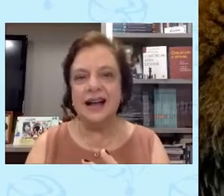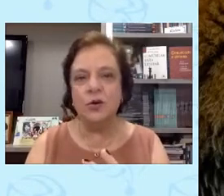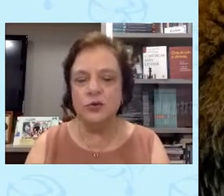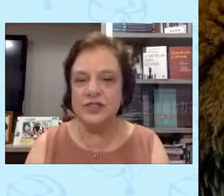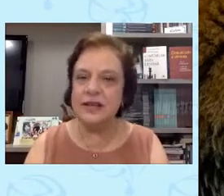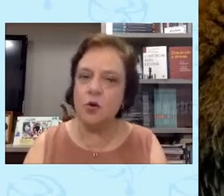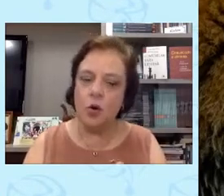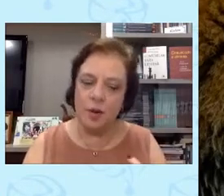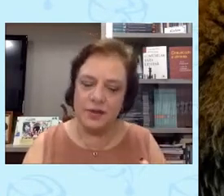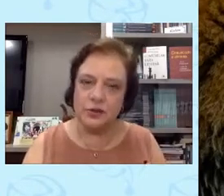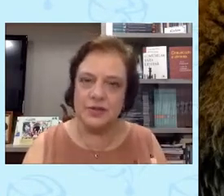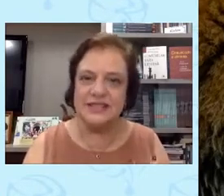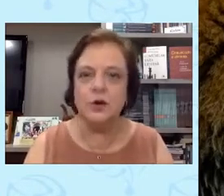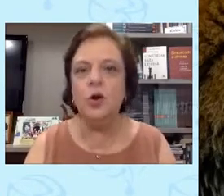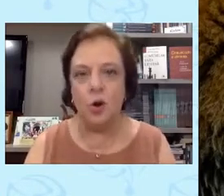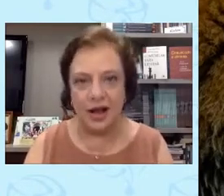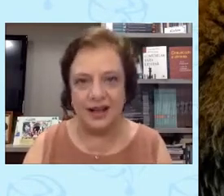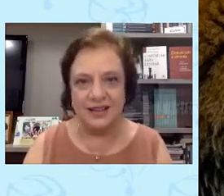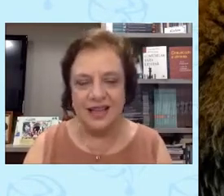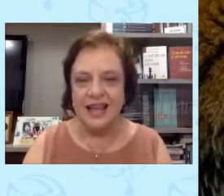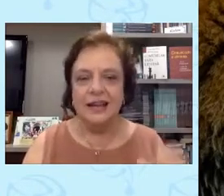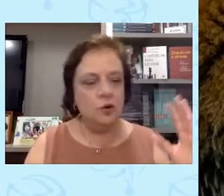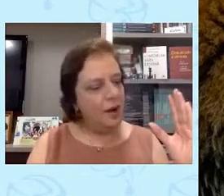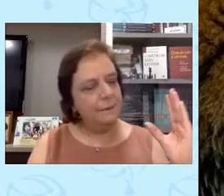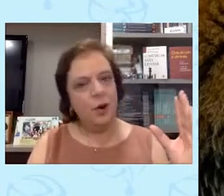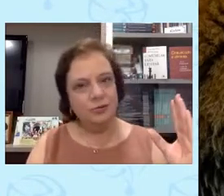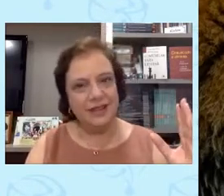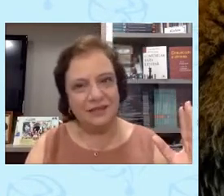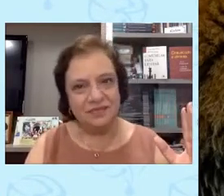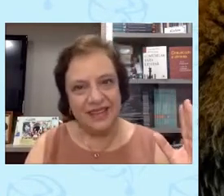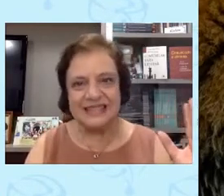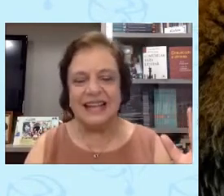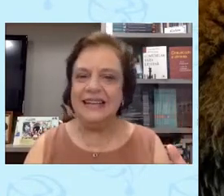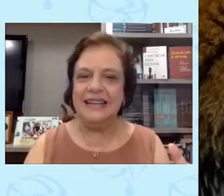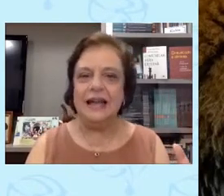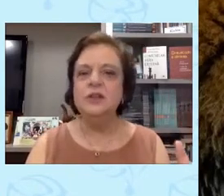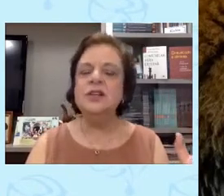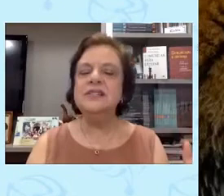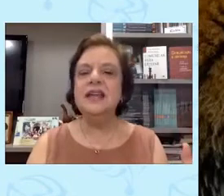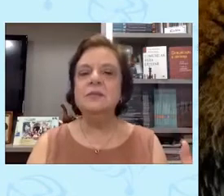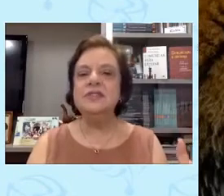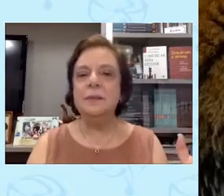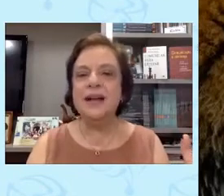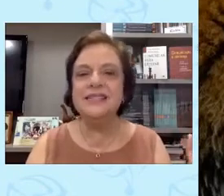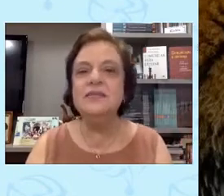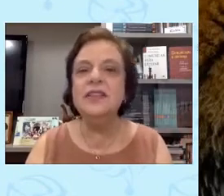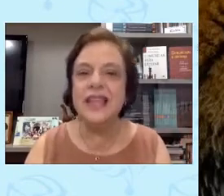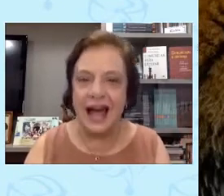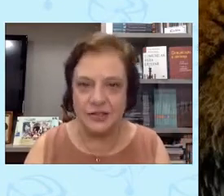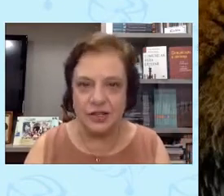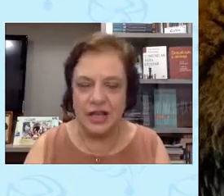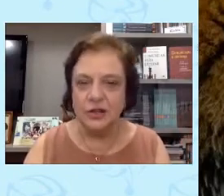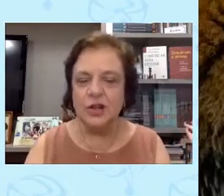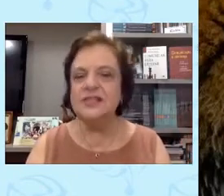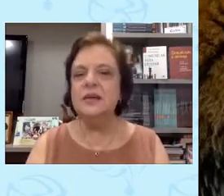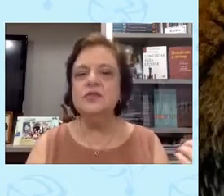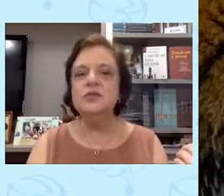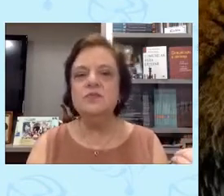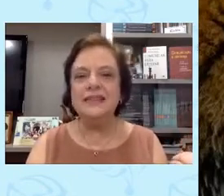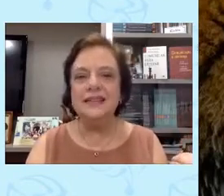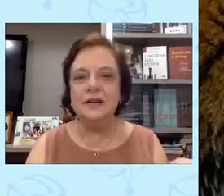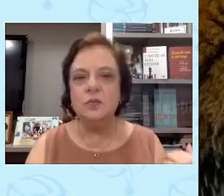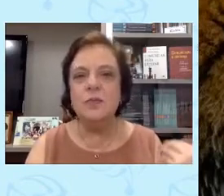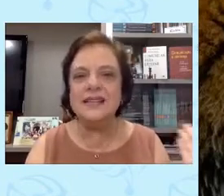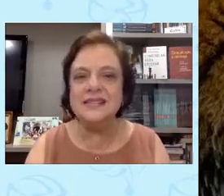a condição, como a pessoa se coloca. Numa ponta dessa linha, nós temos a passividade. Nós